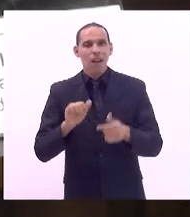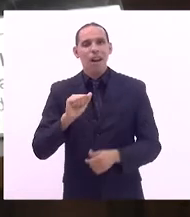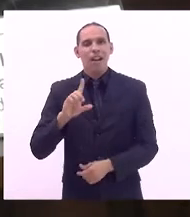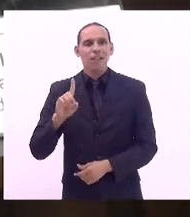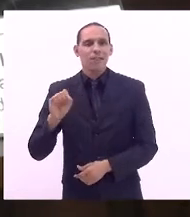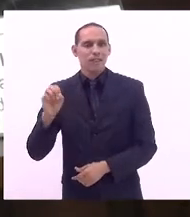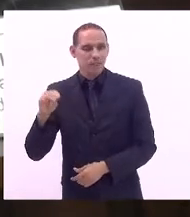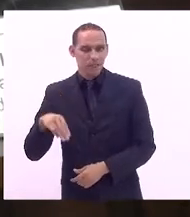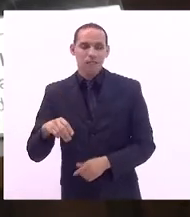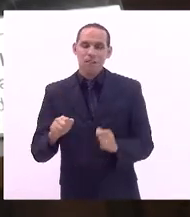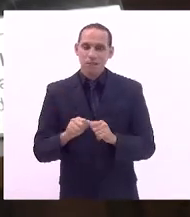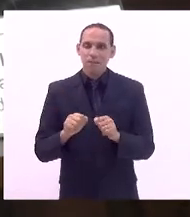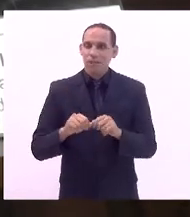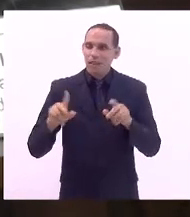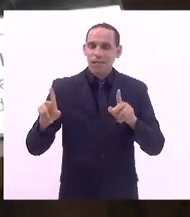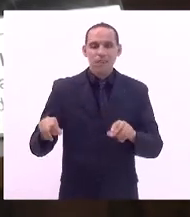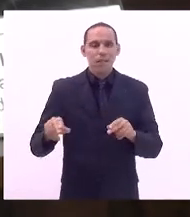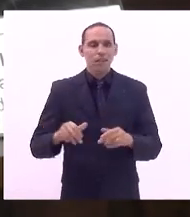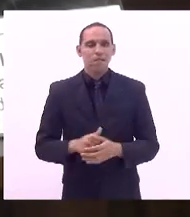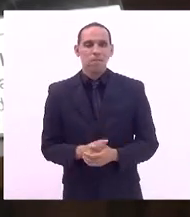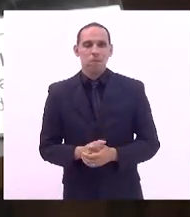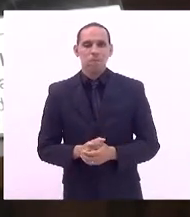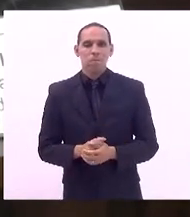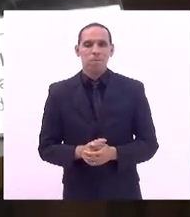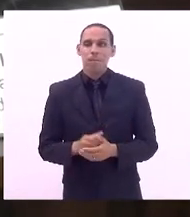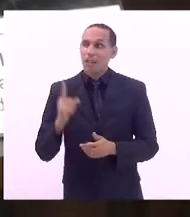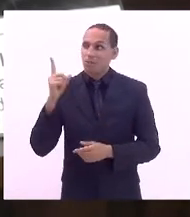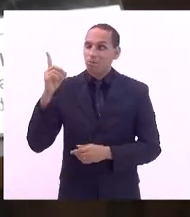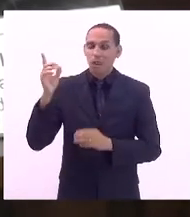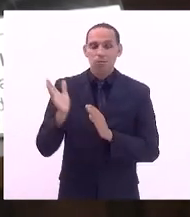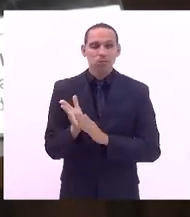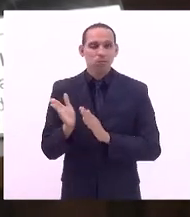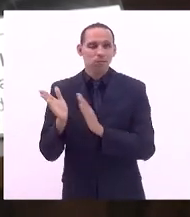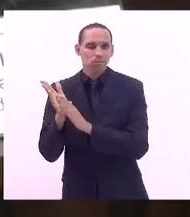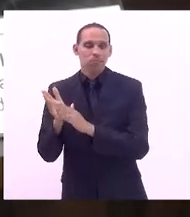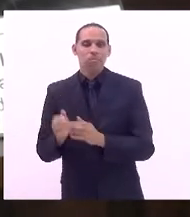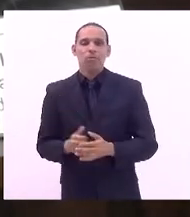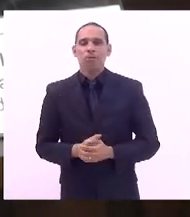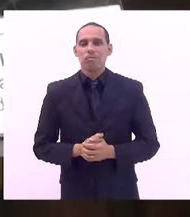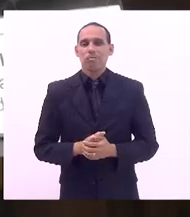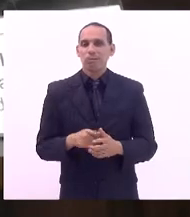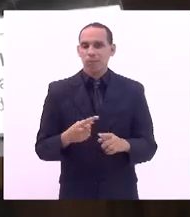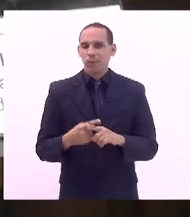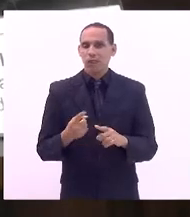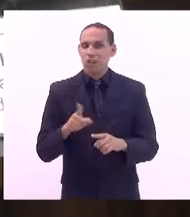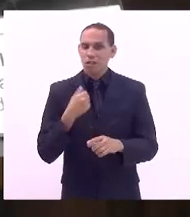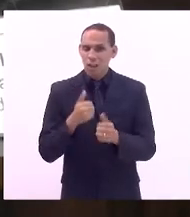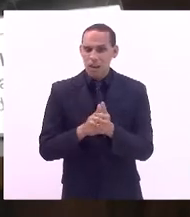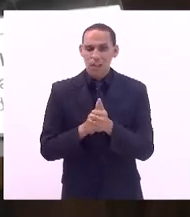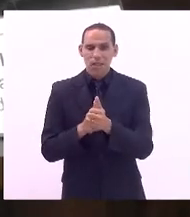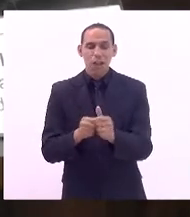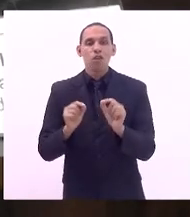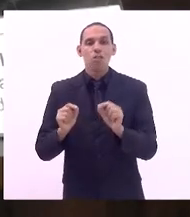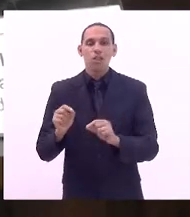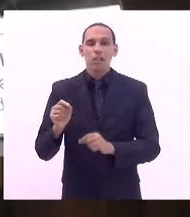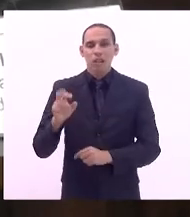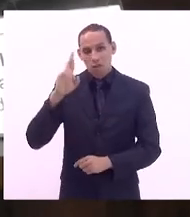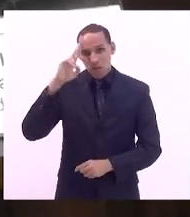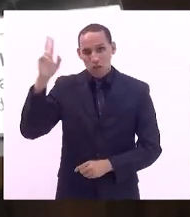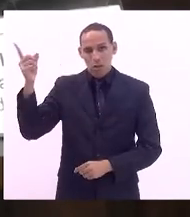desse em paz e para glória de Deus porque seguimos aquilo que o senhor